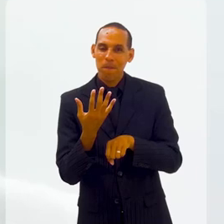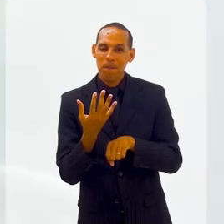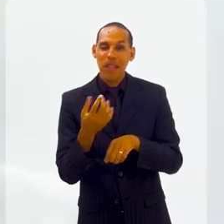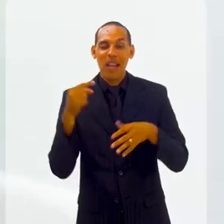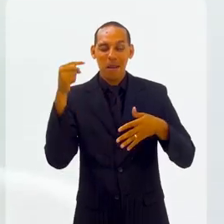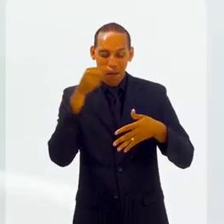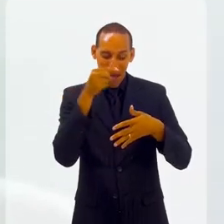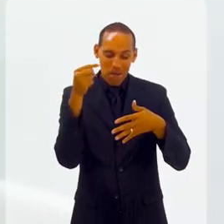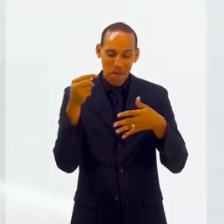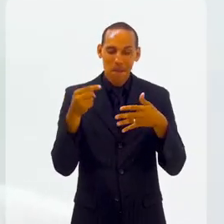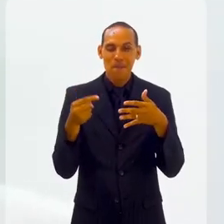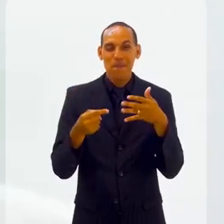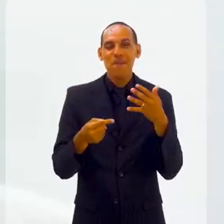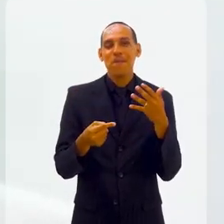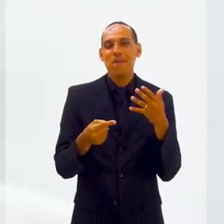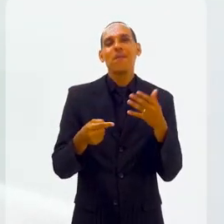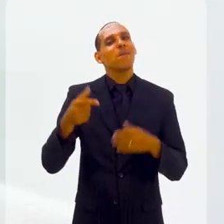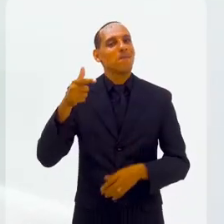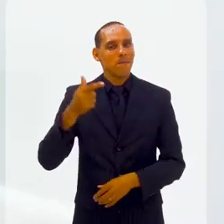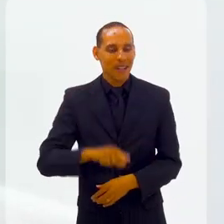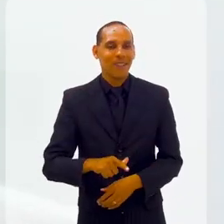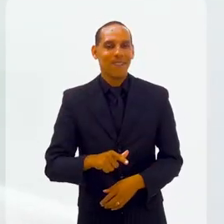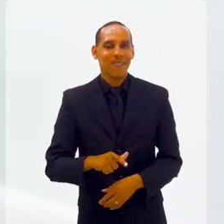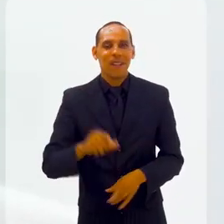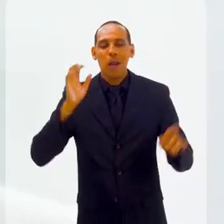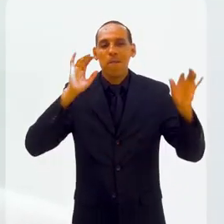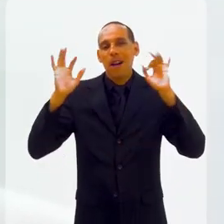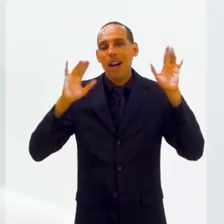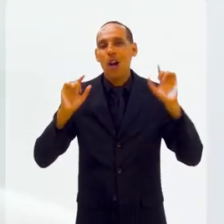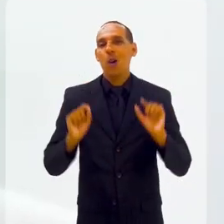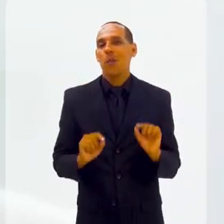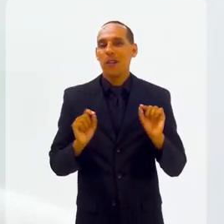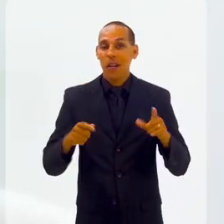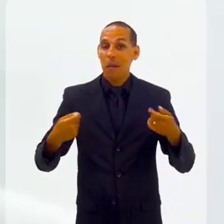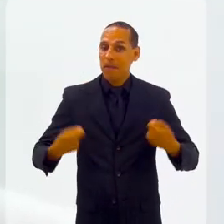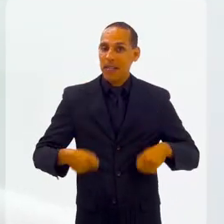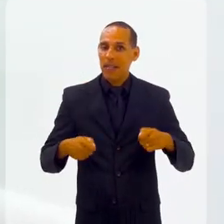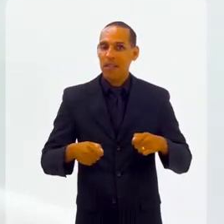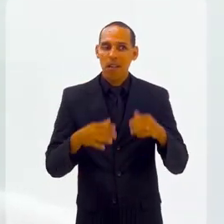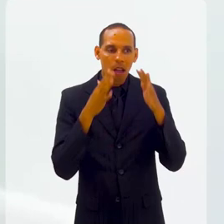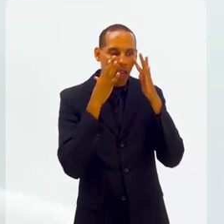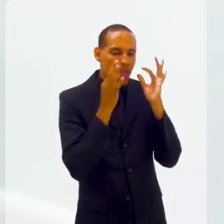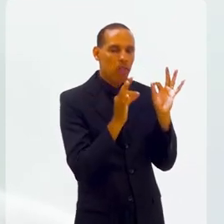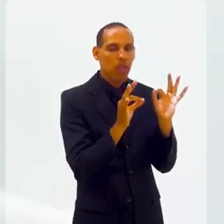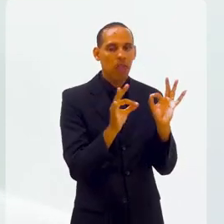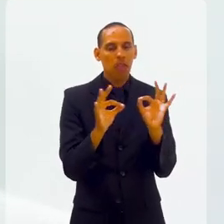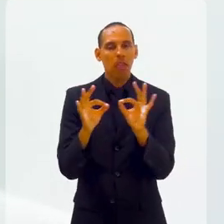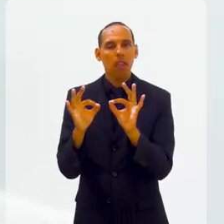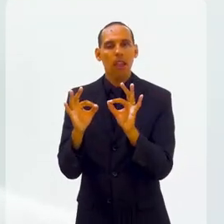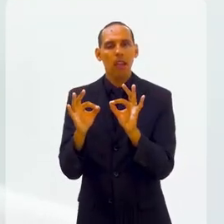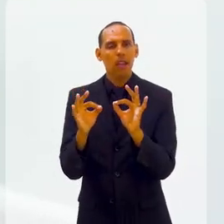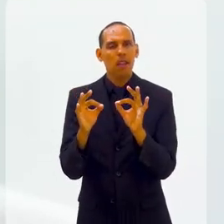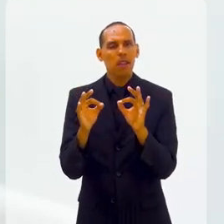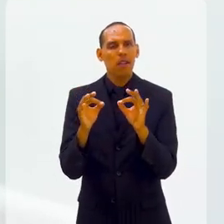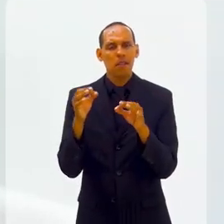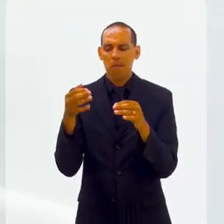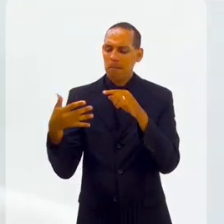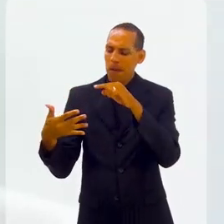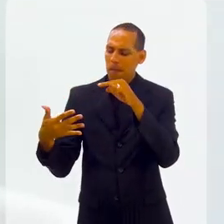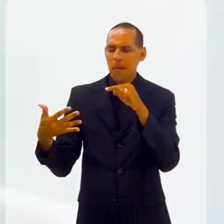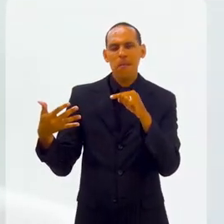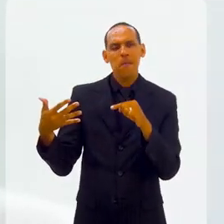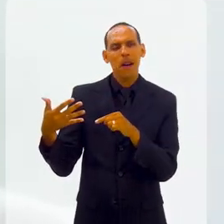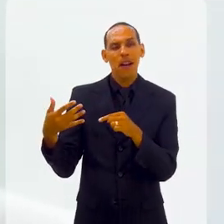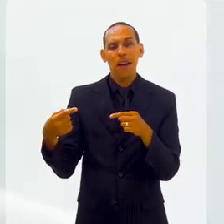além de tudo isso né É também precisa considerar a necessidade de estar antenado né Aos